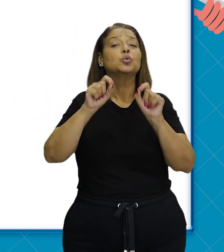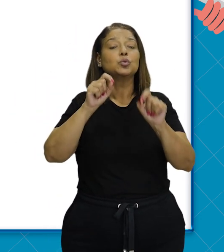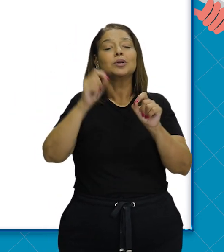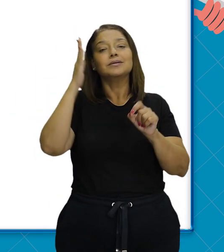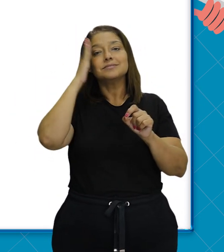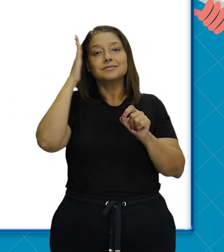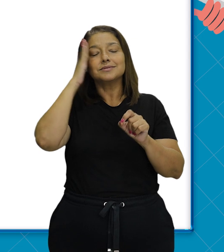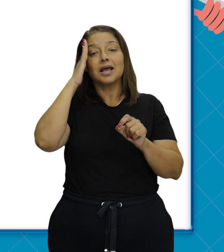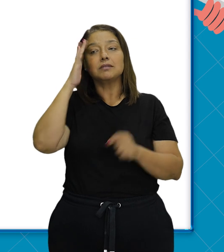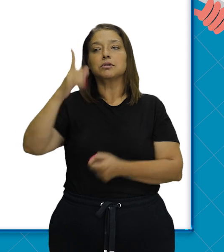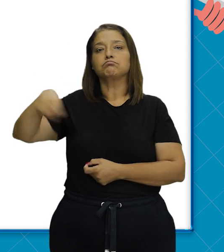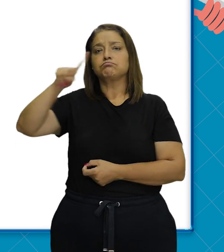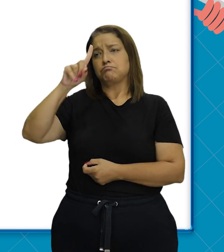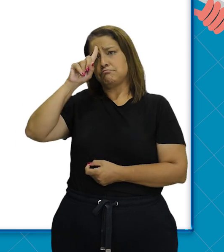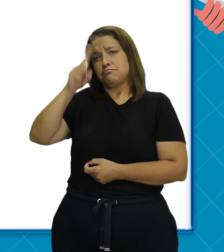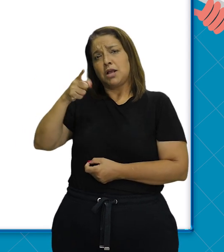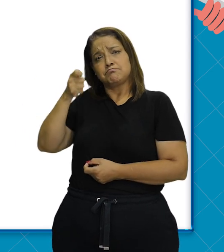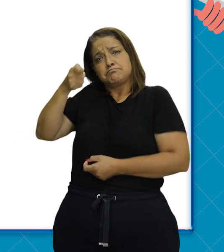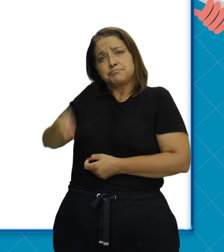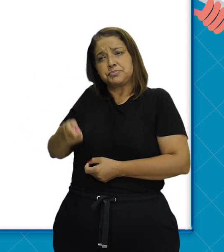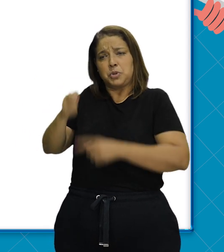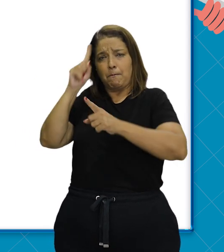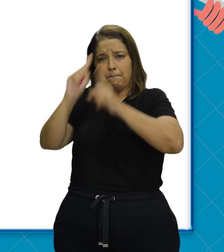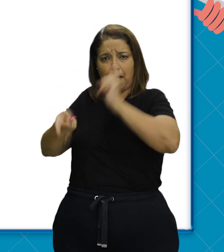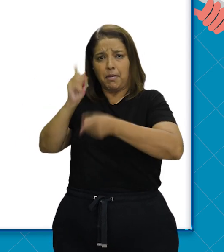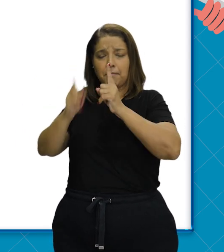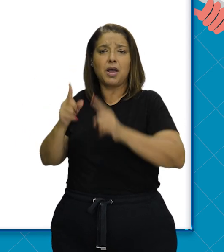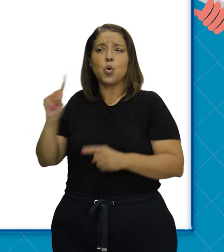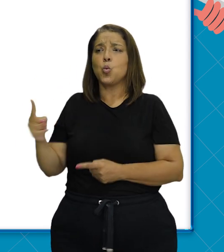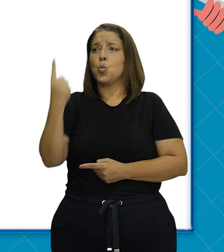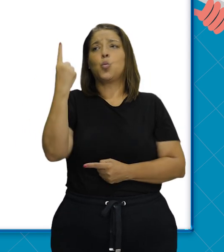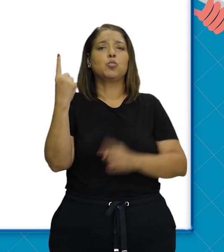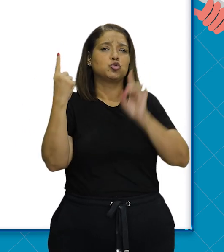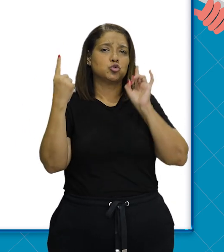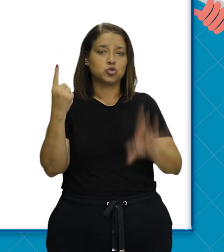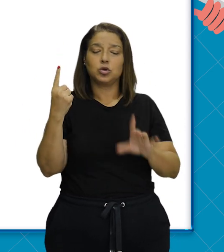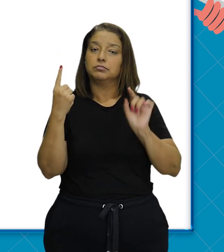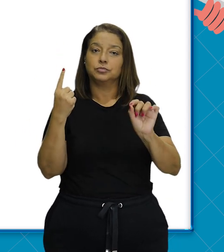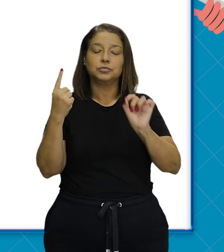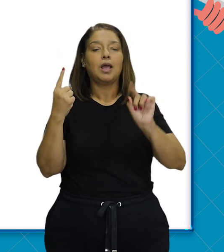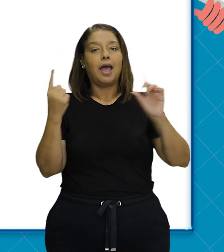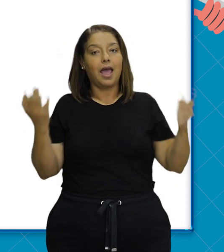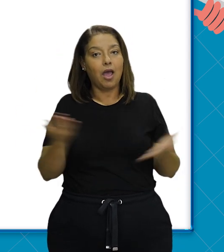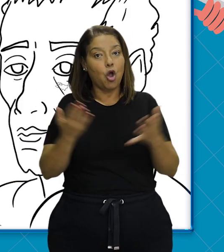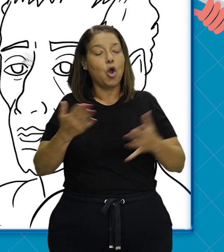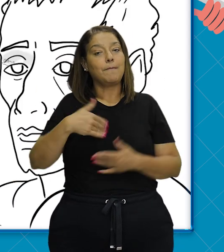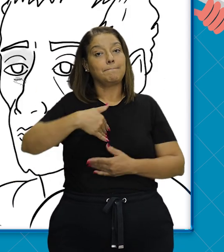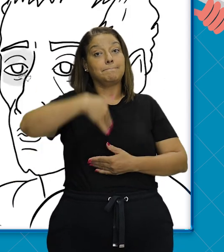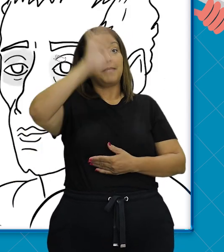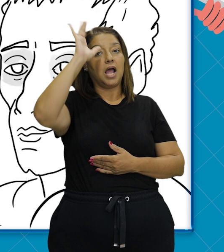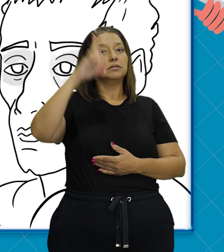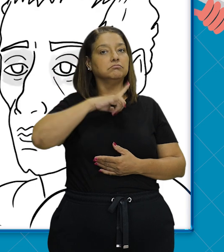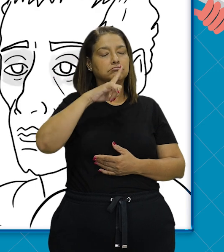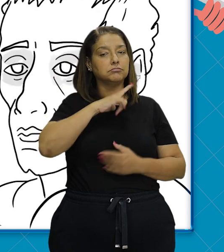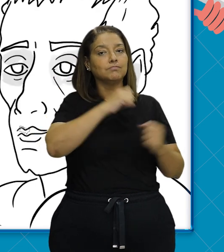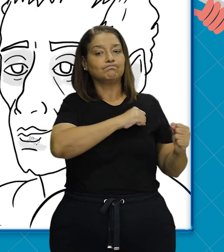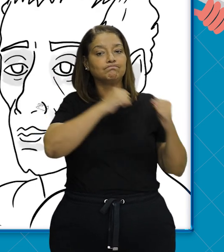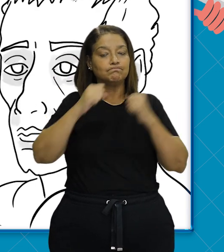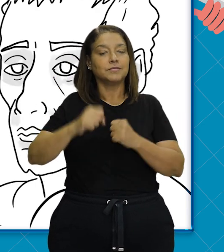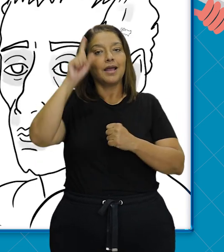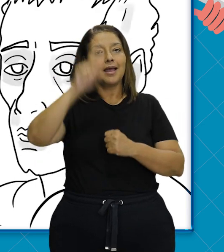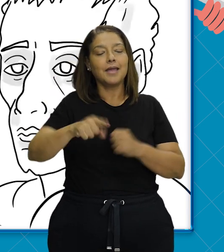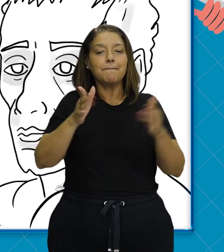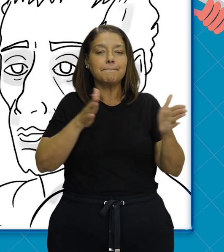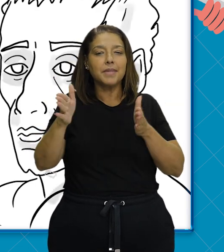a tirania, ou seja, o exercício do poder por apenas uma pessoa. Porém, ela vai ganhar mais força durante o período do